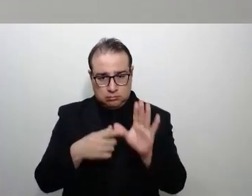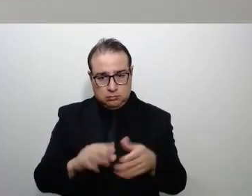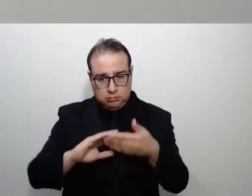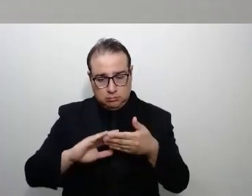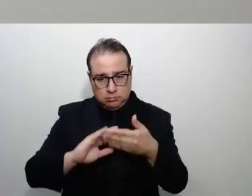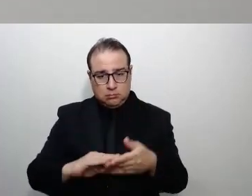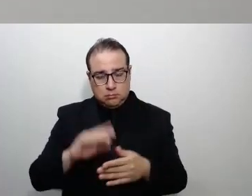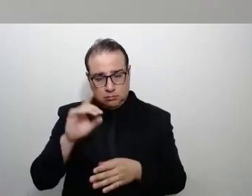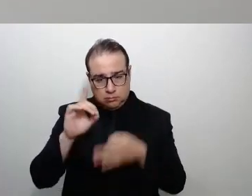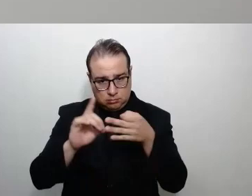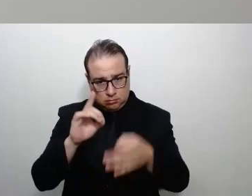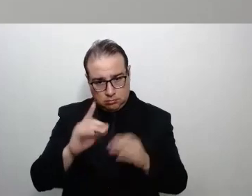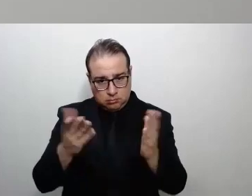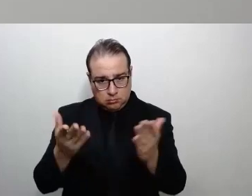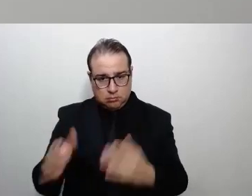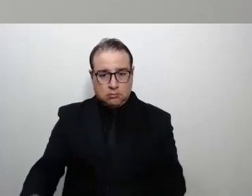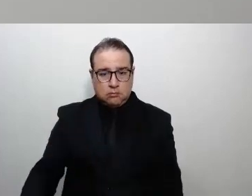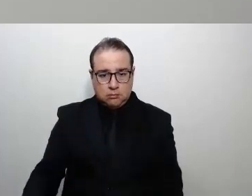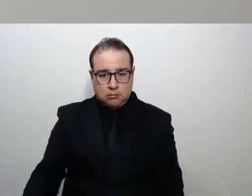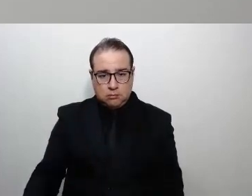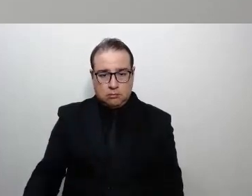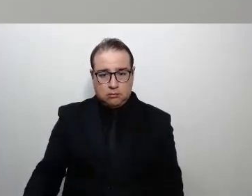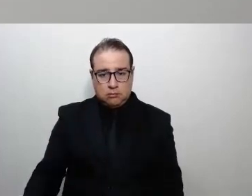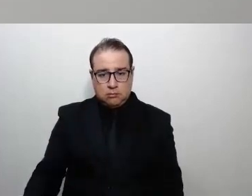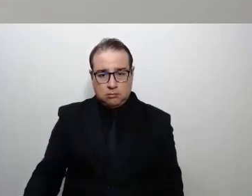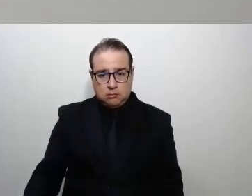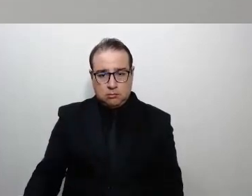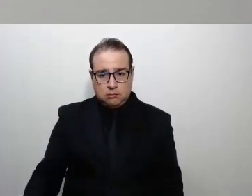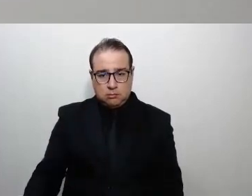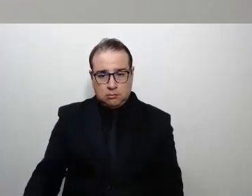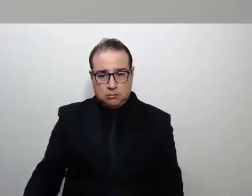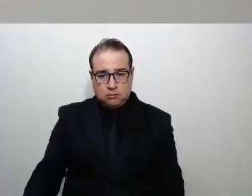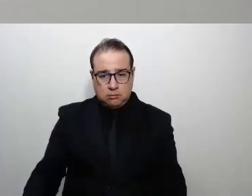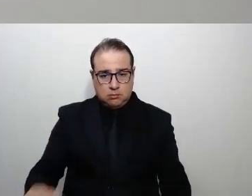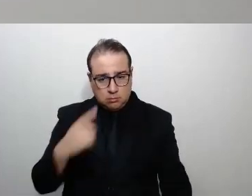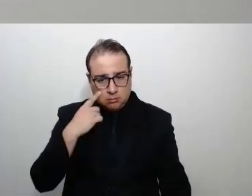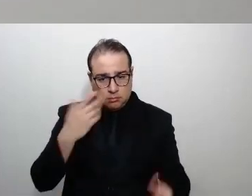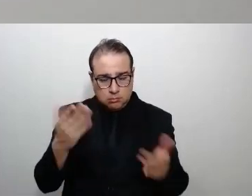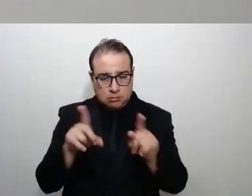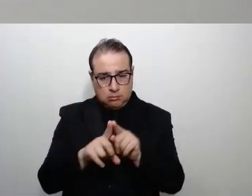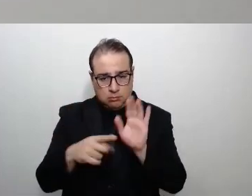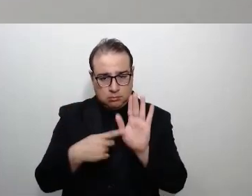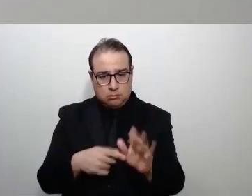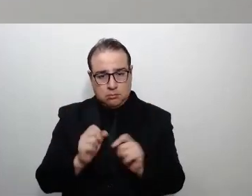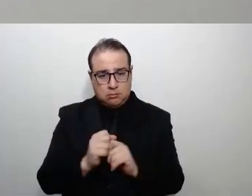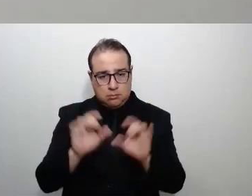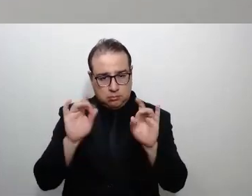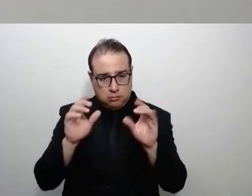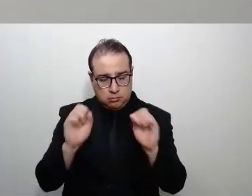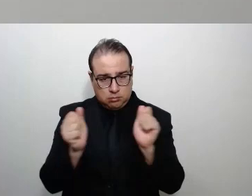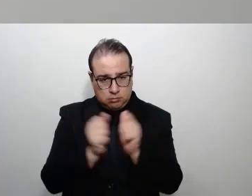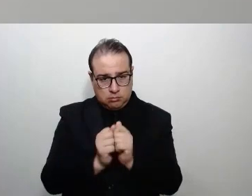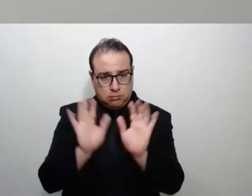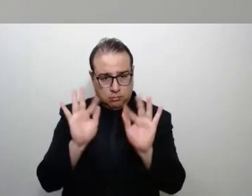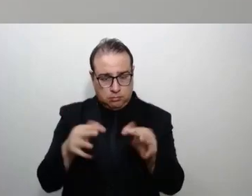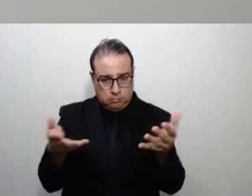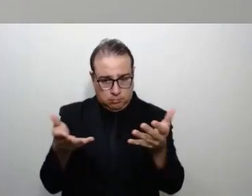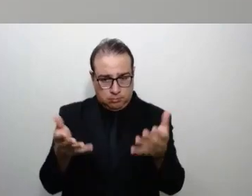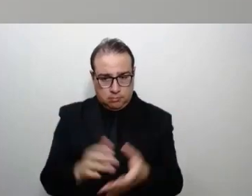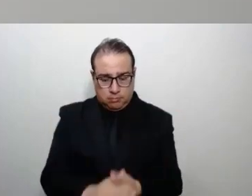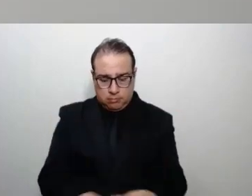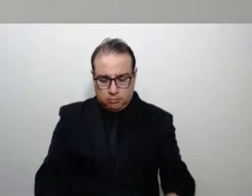desembargadores que me honram aqui com a presença hoje nessa solenidade de encerramento